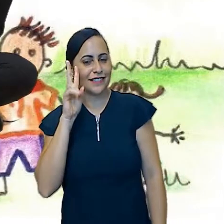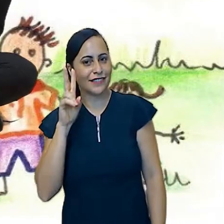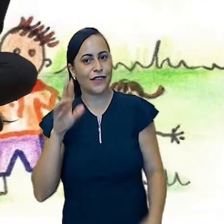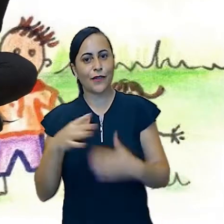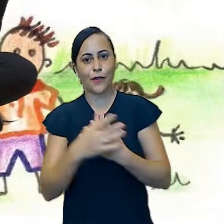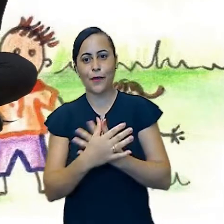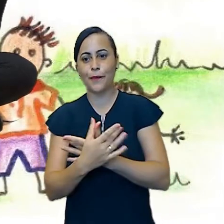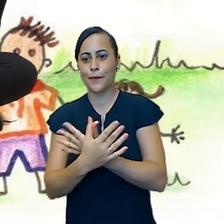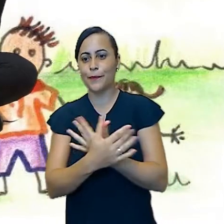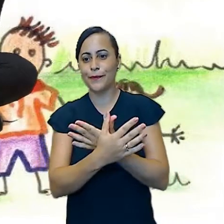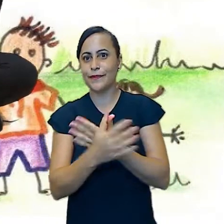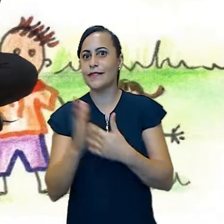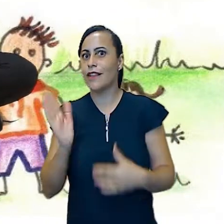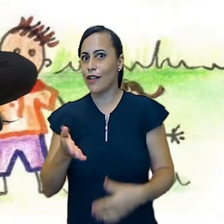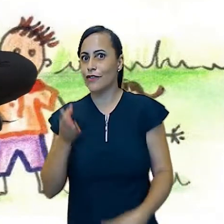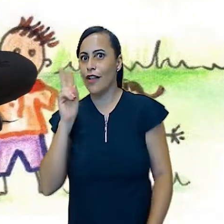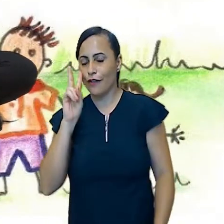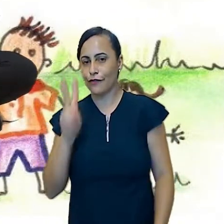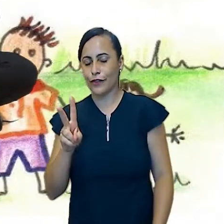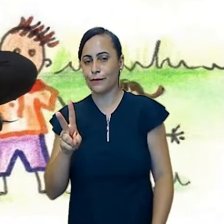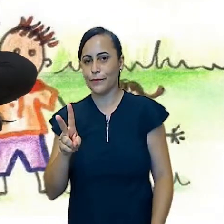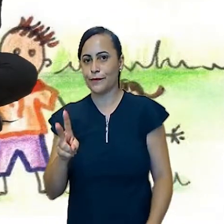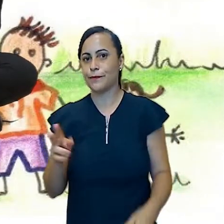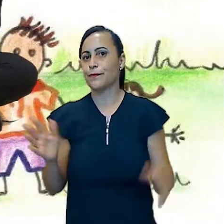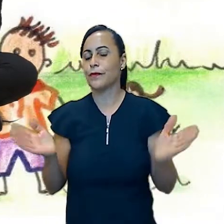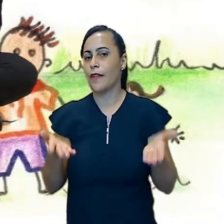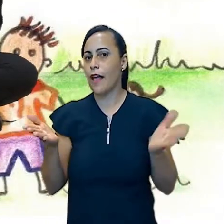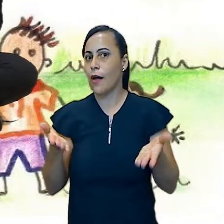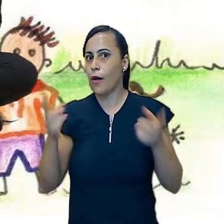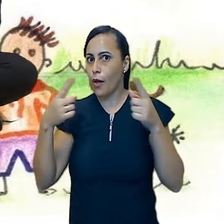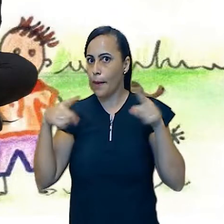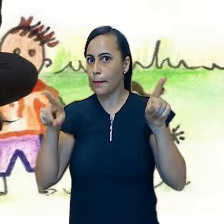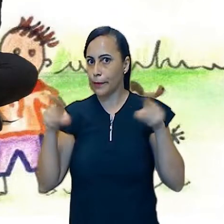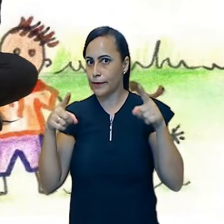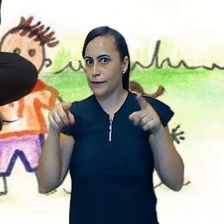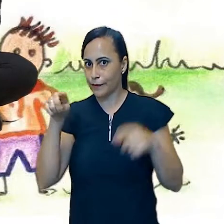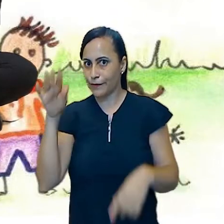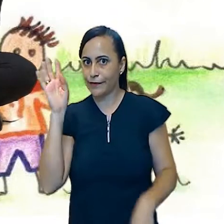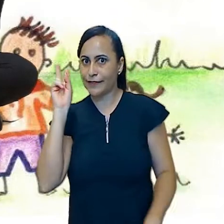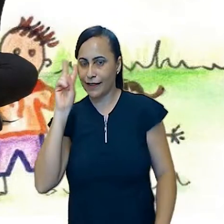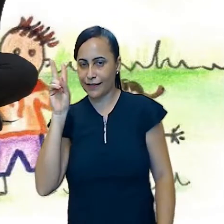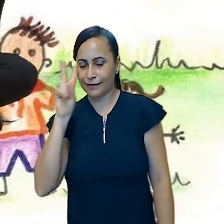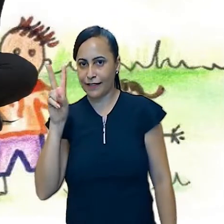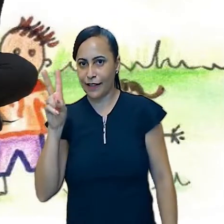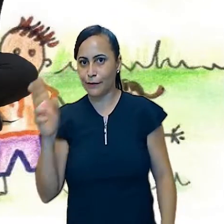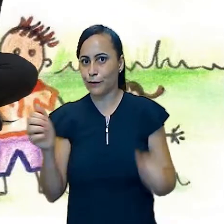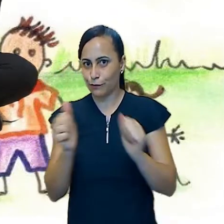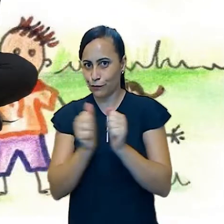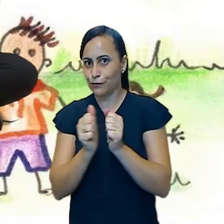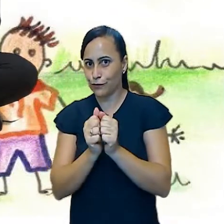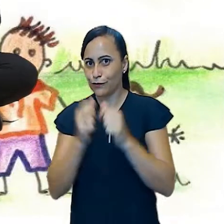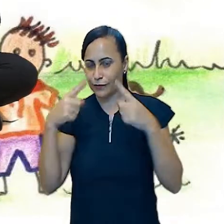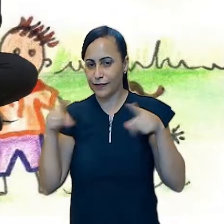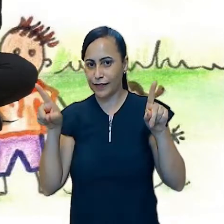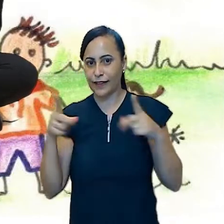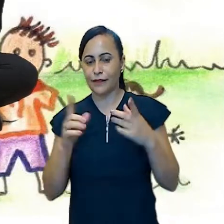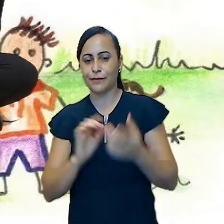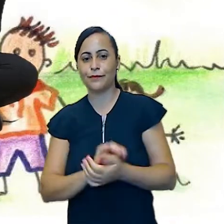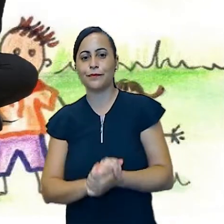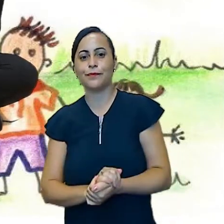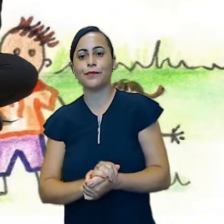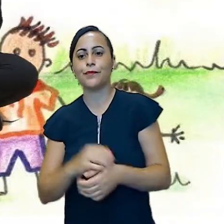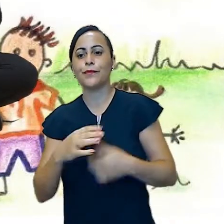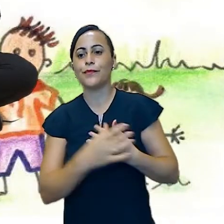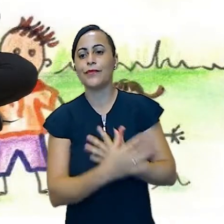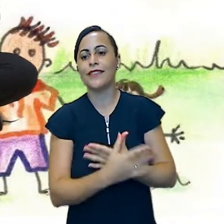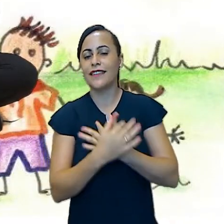vocês já viram. Vamos cantar? Vamos. Quem lembra da música da borboletinha? Vocês vão cantar junto com a gente. Vamos lá?